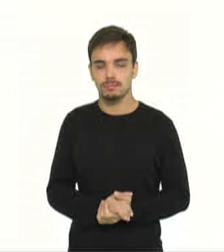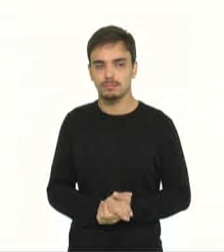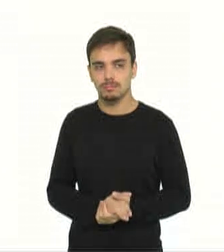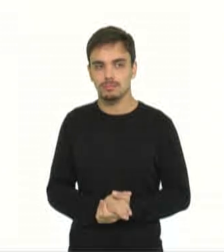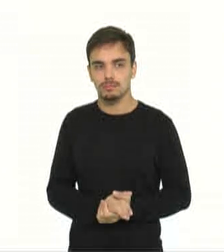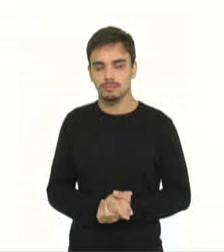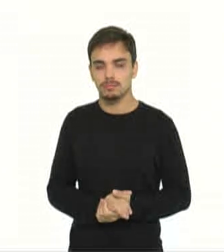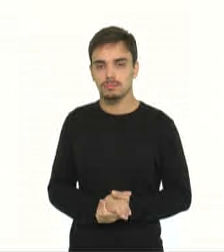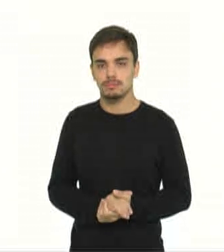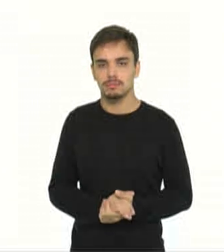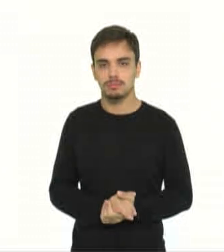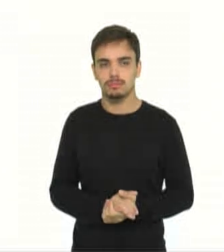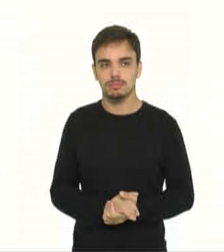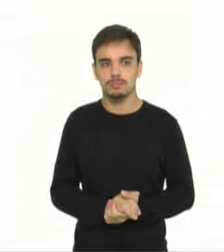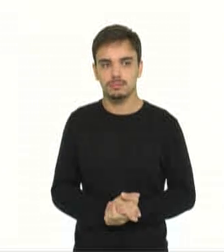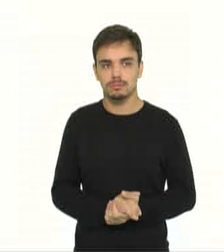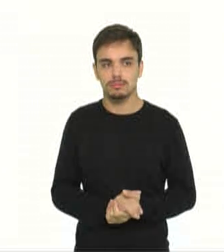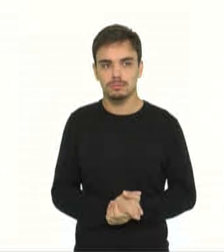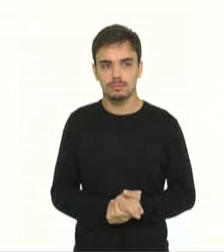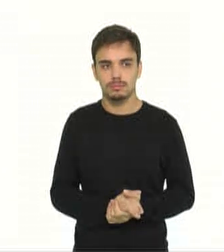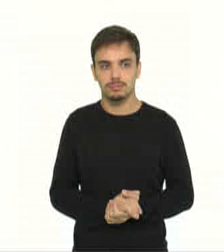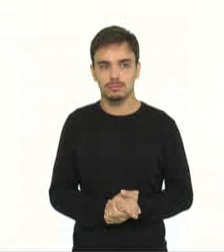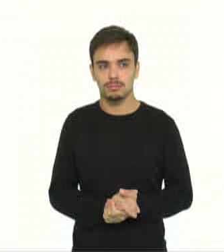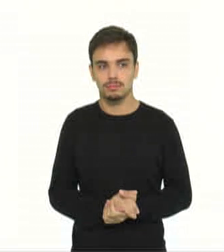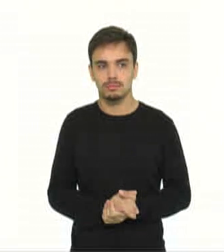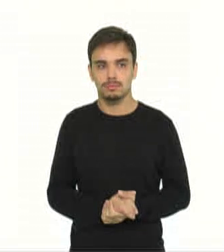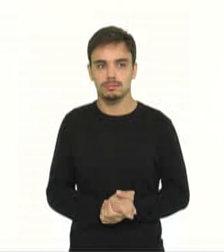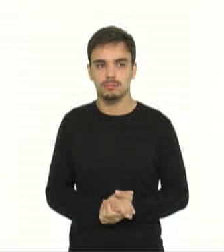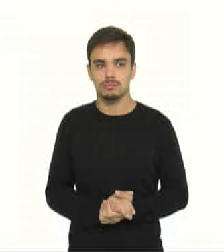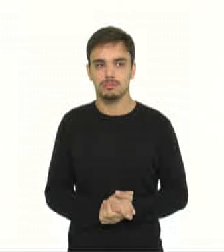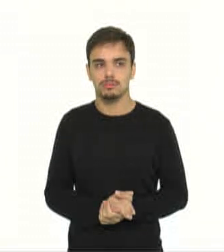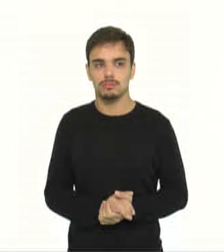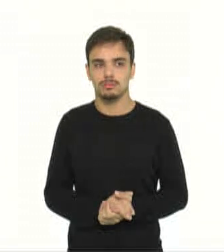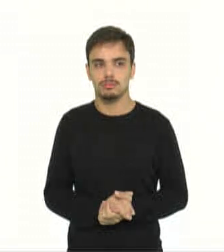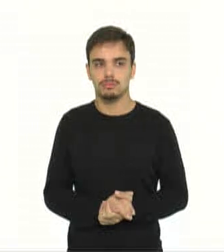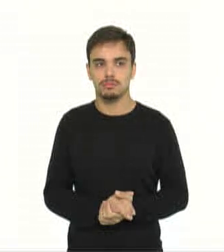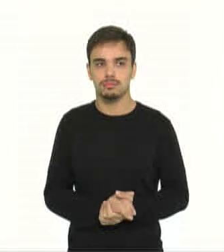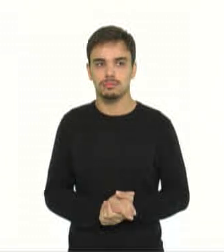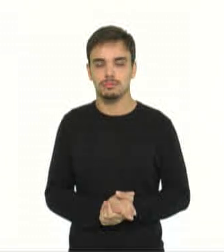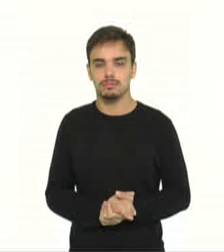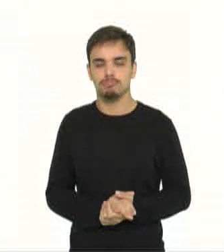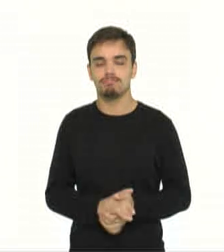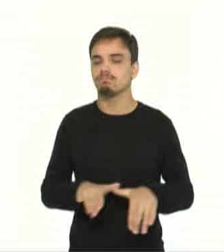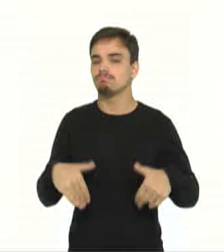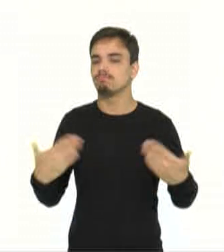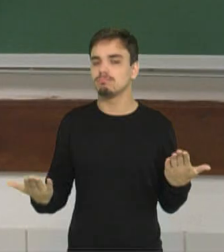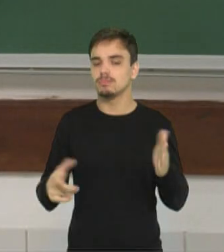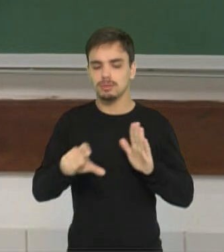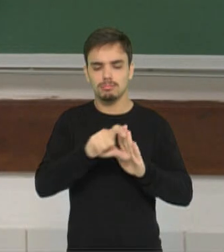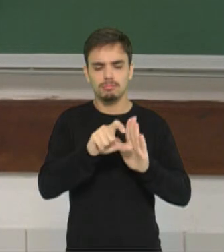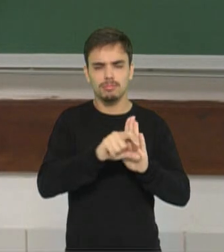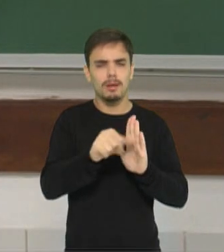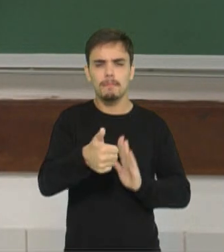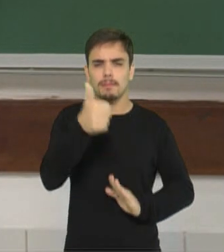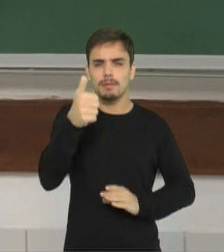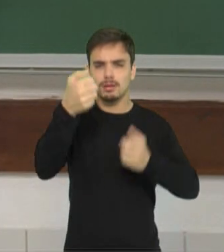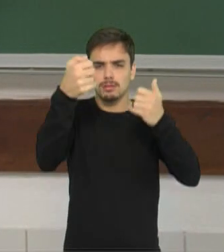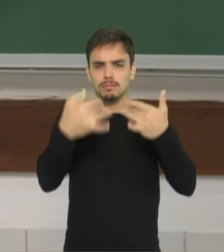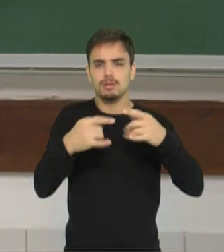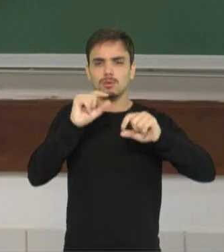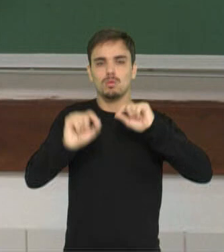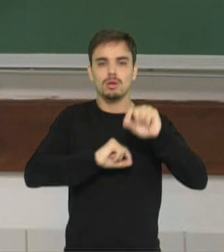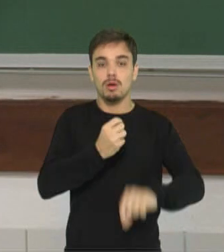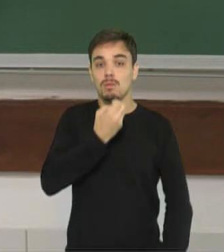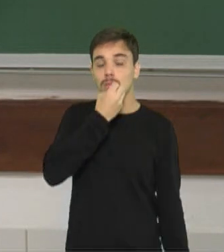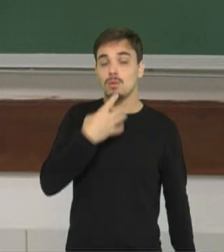online, they become material for anyone looking to target you. Então ele está dizendo aqui, ó, que uma